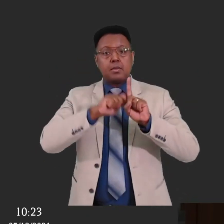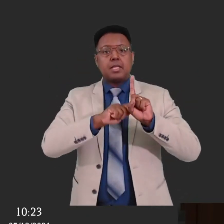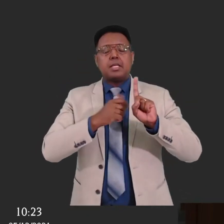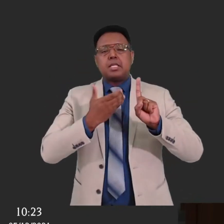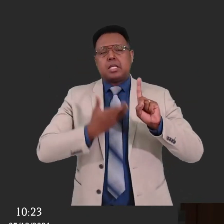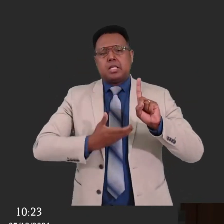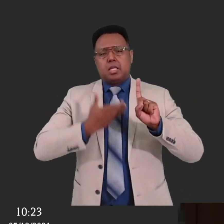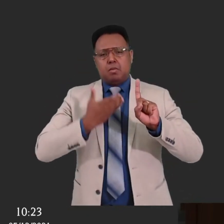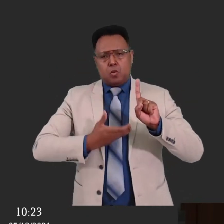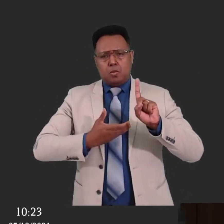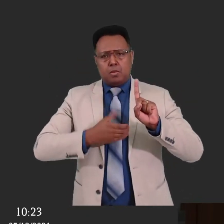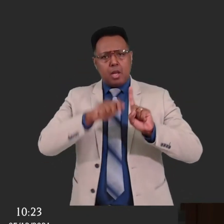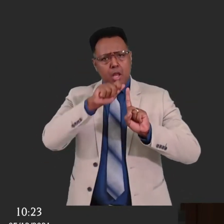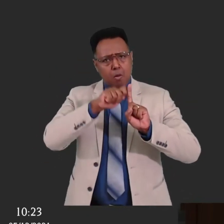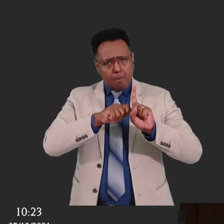de festas.